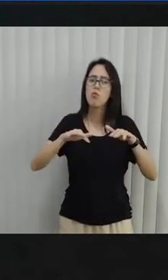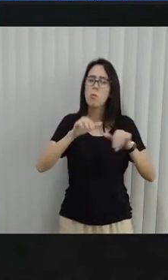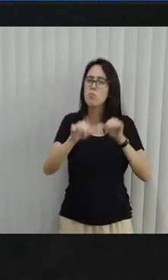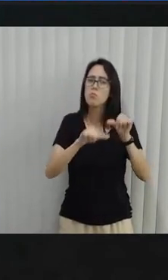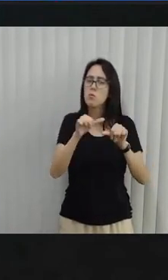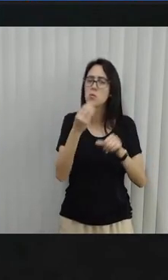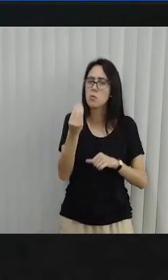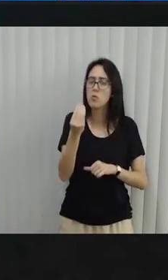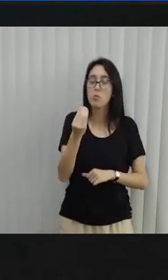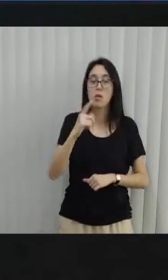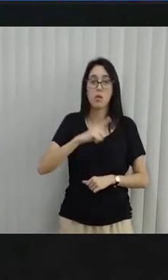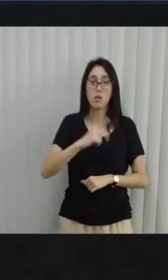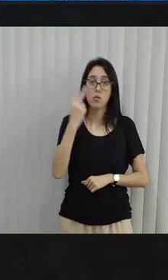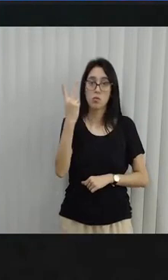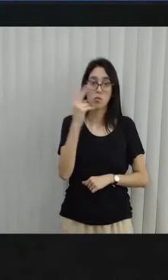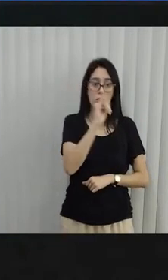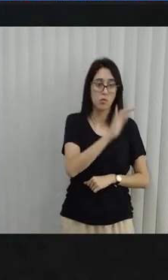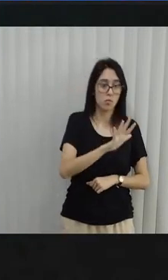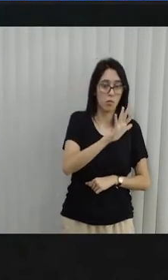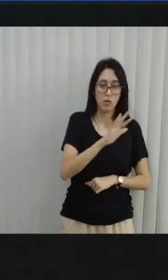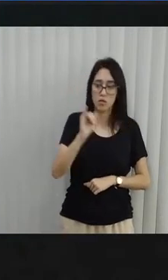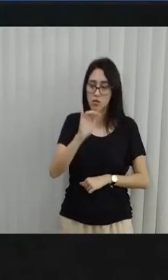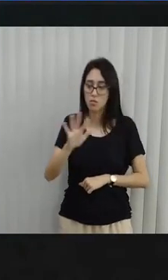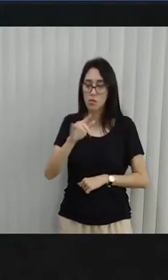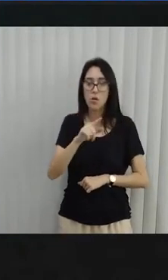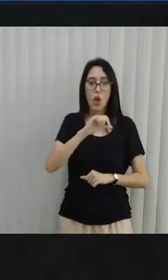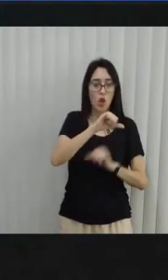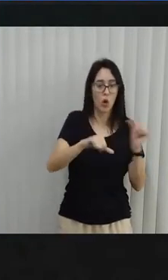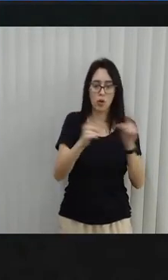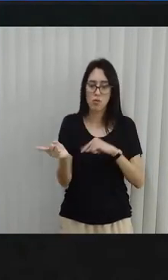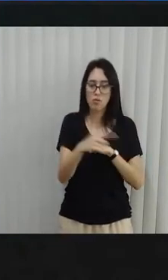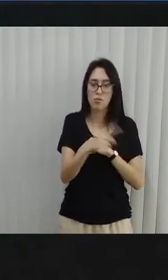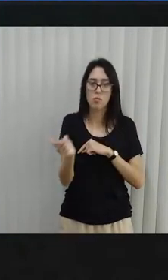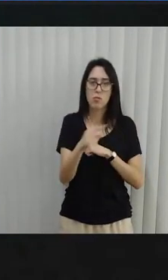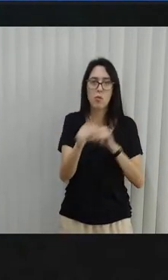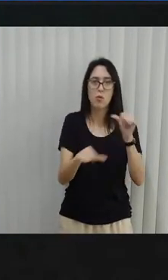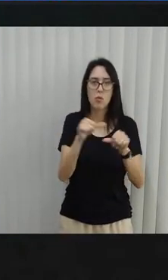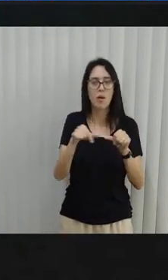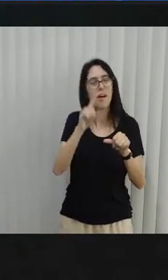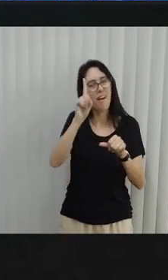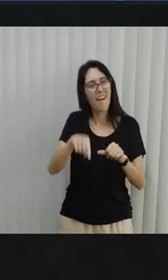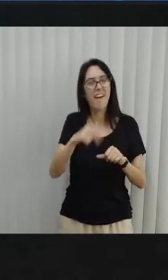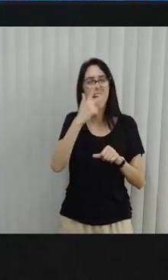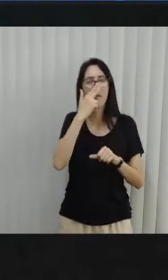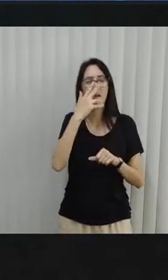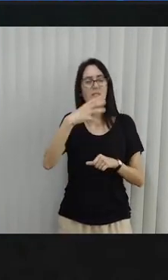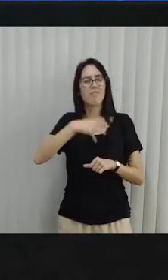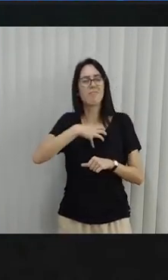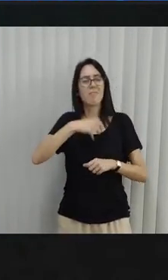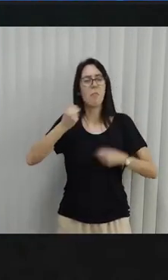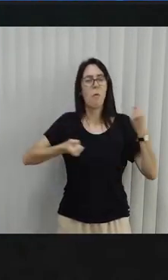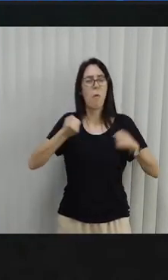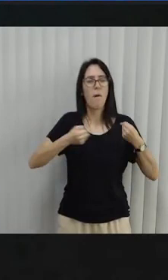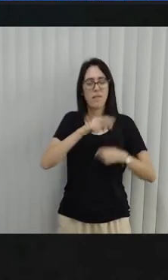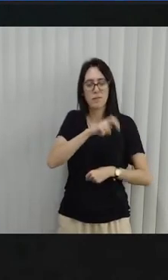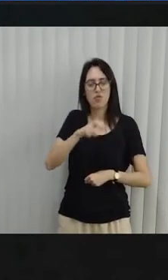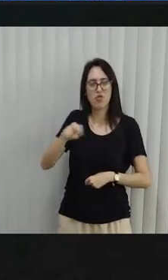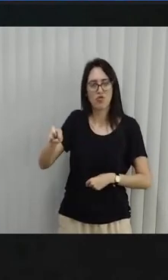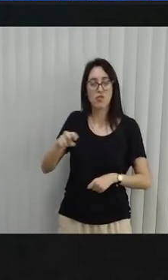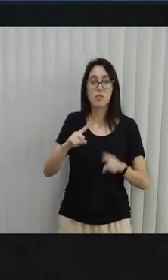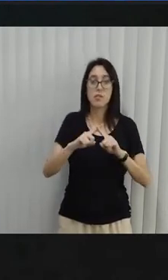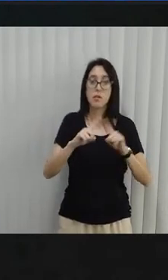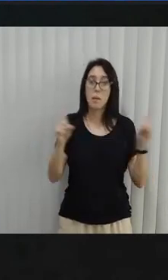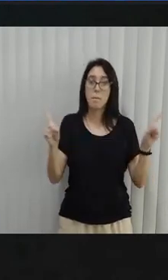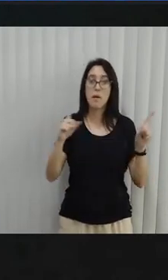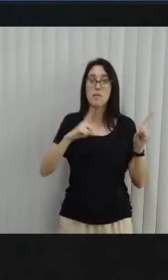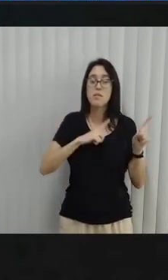gente tem duas imagens, a gente fica trocando essas imagens rapidinho. Troca, troca, troca, troca. Aí ela fica, dá a sensação que ele está correndo. Mas a primeira coisa que me